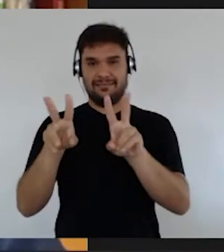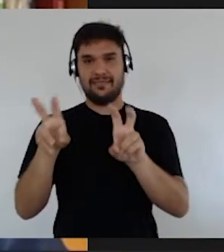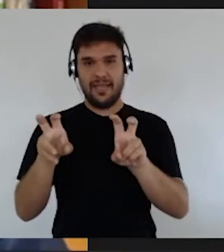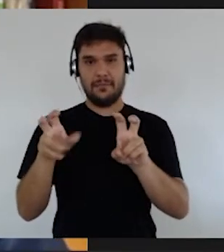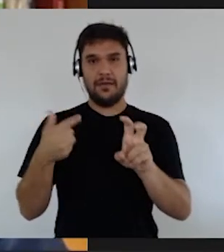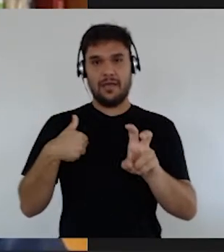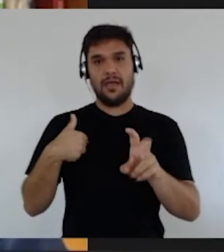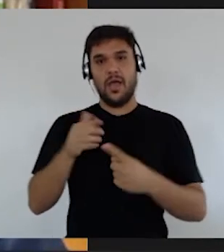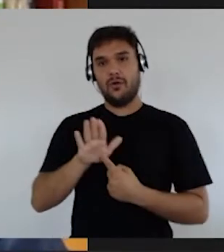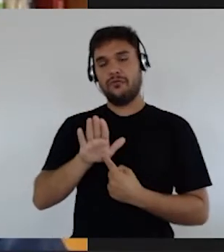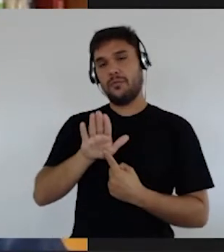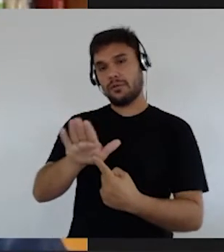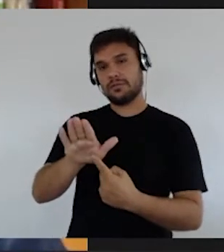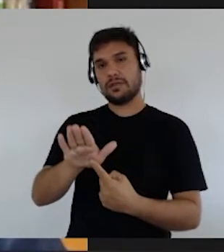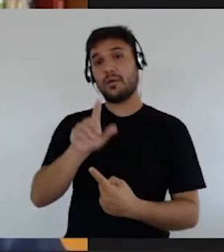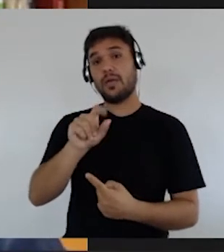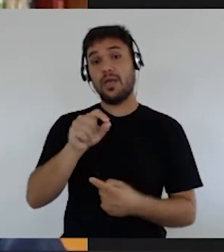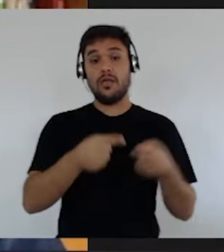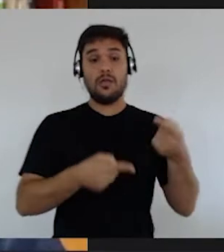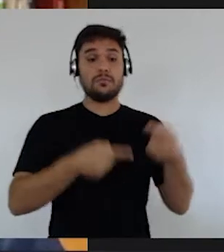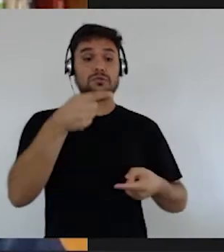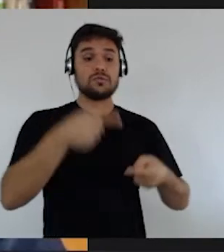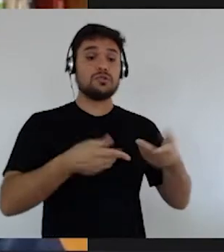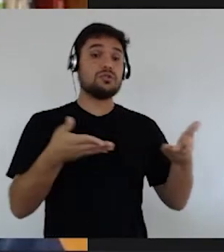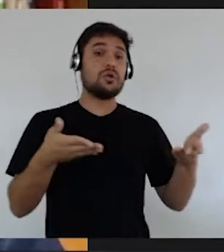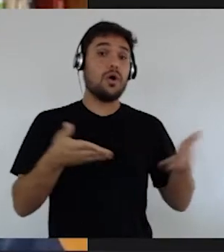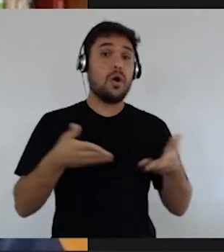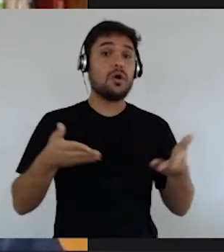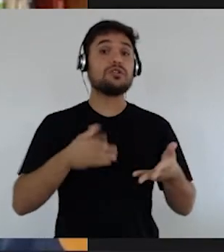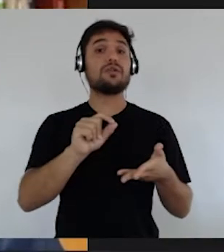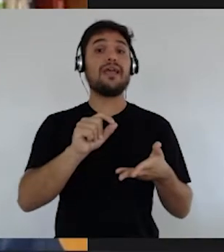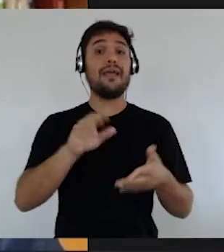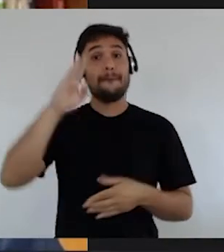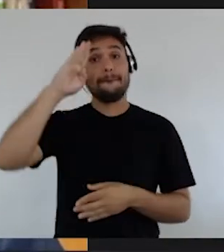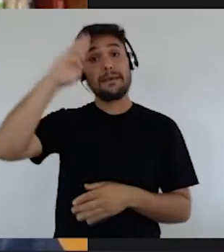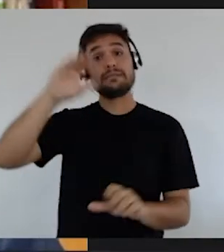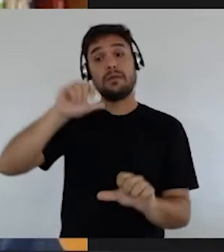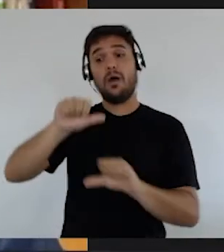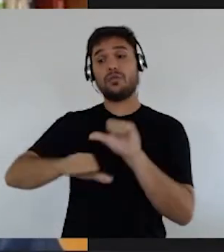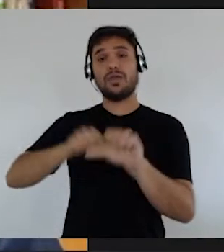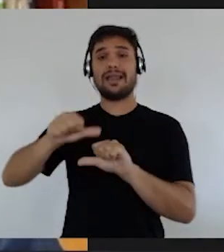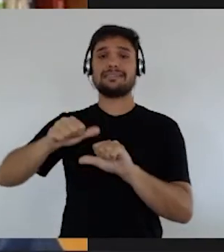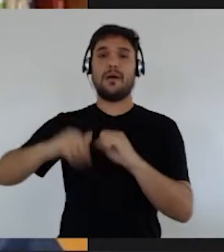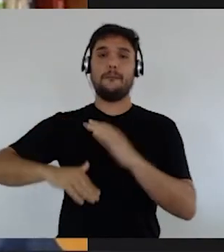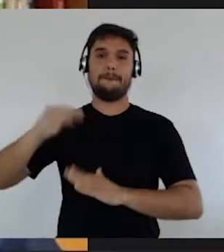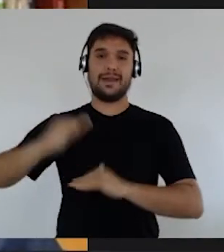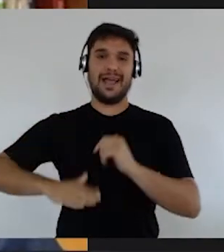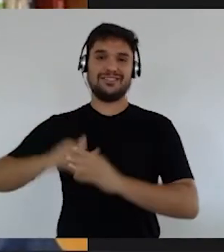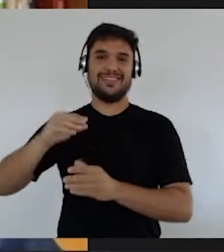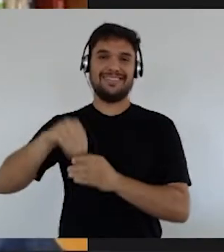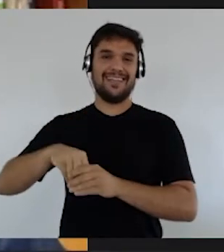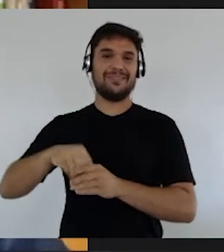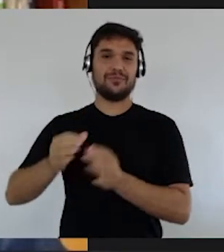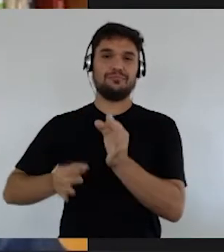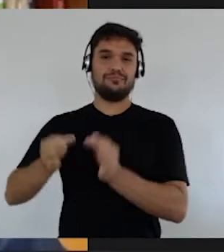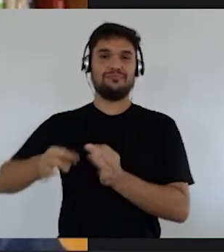fazer, trouxe para a nossa discussão de hoje as principais alterações práticas que ocorreram no âmbito dos